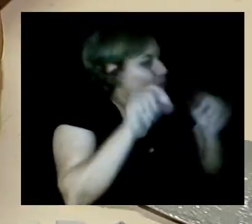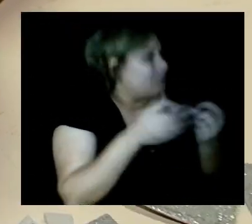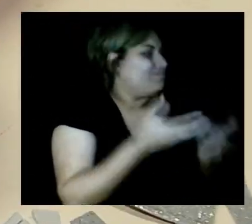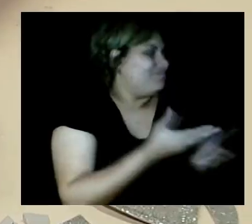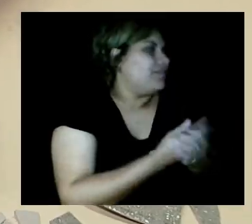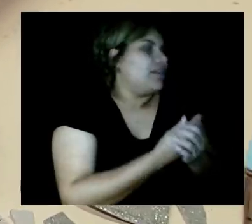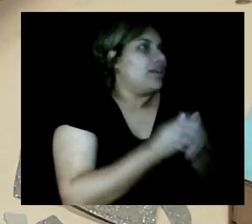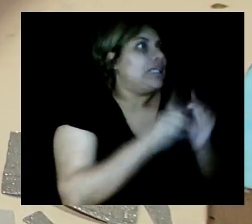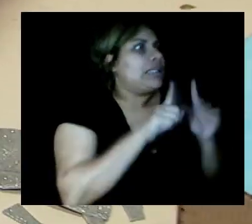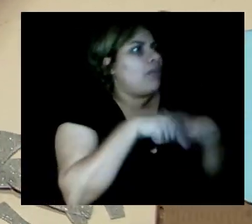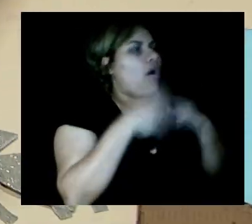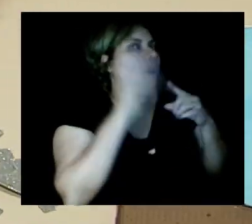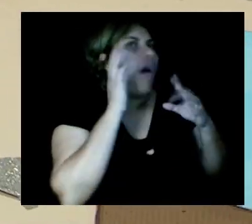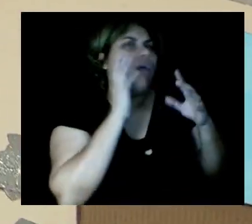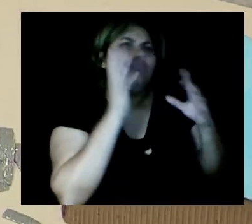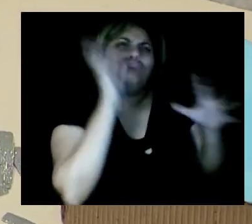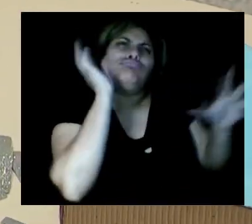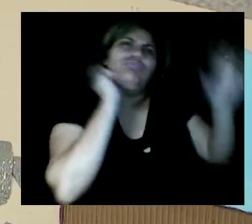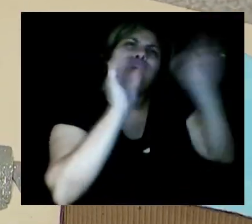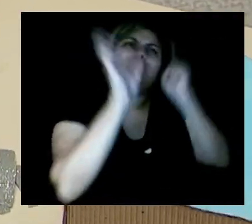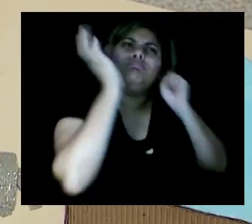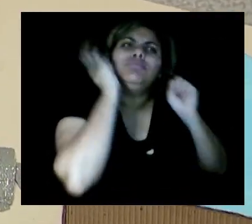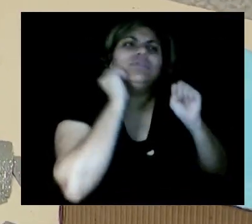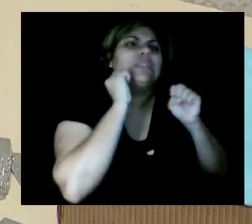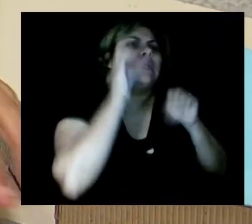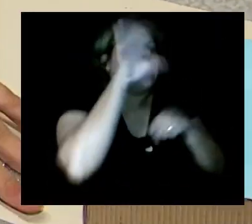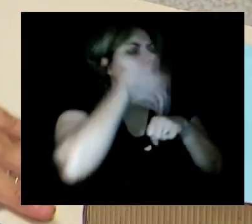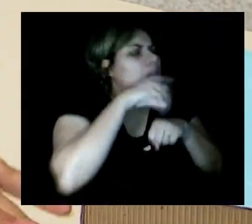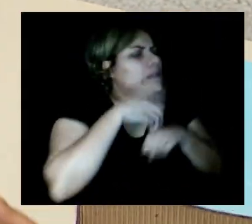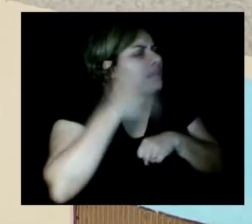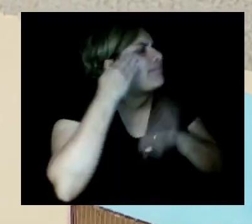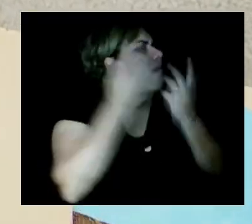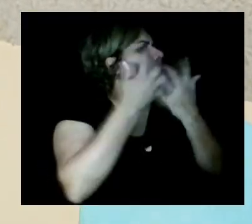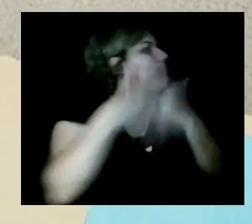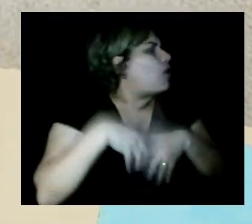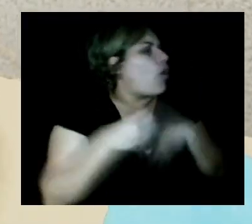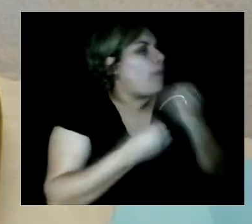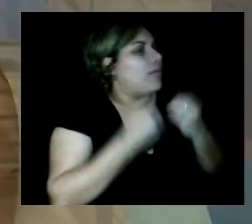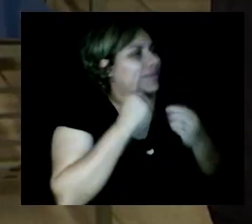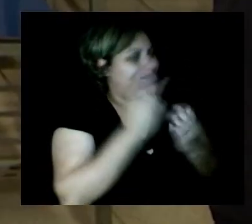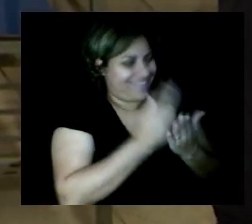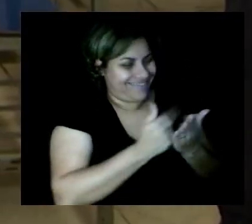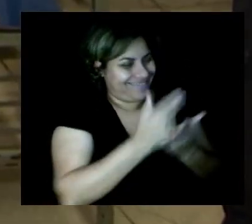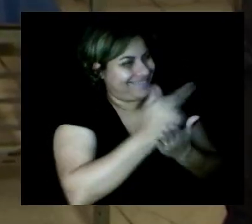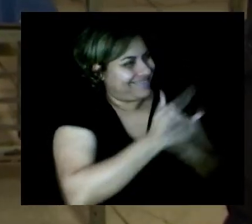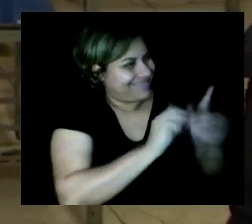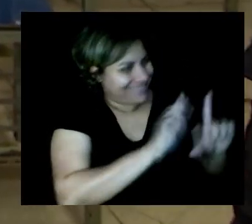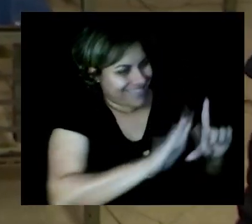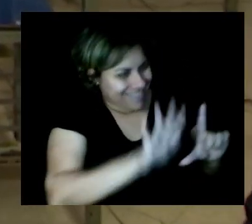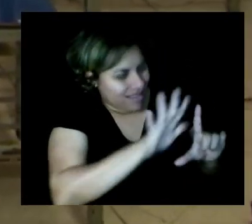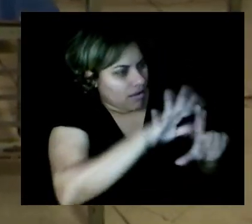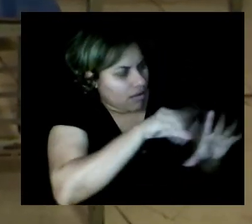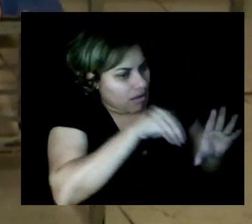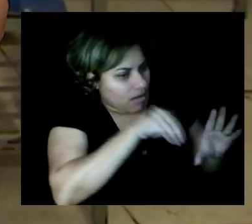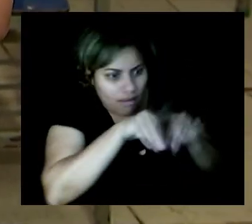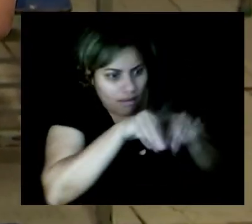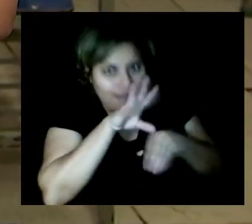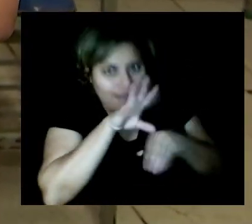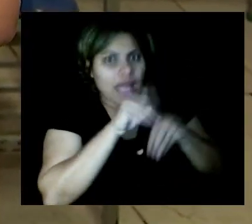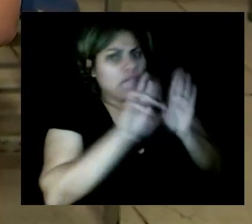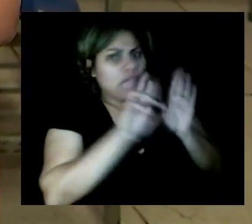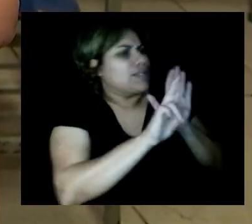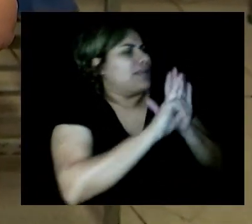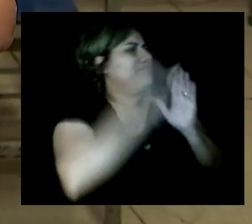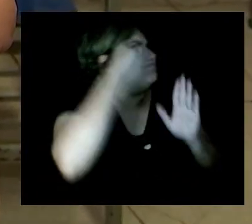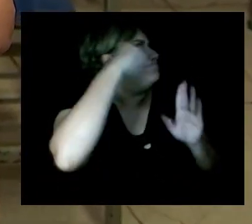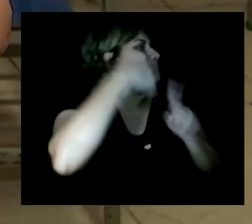e a compreender melhor através das figuras, e só foi vendo assim ganhos, resultados bastante positivos, né? E sempre foi um